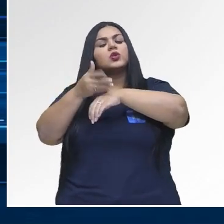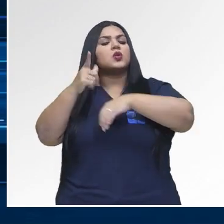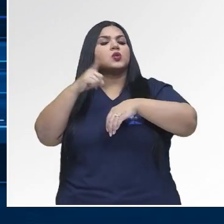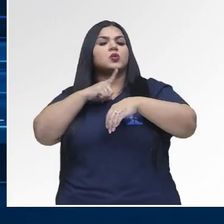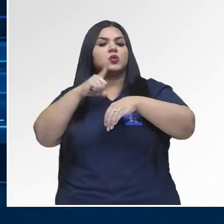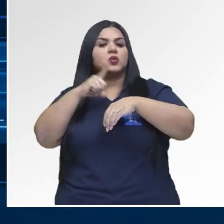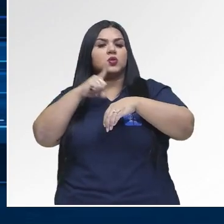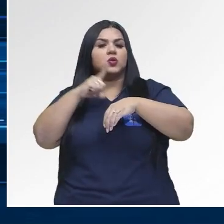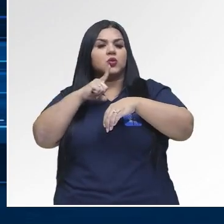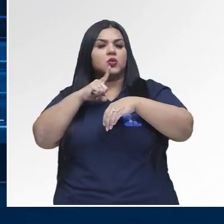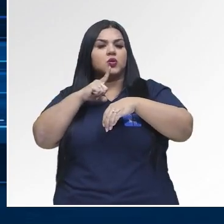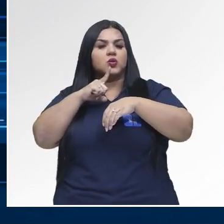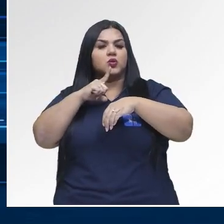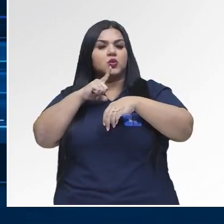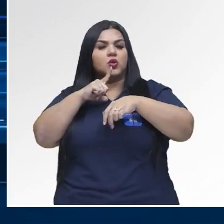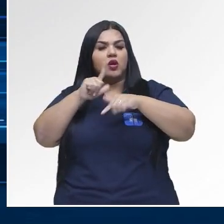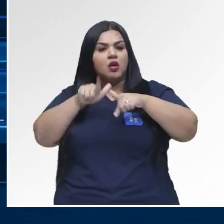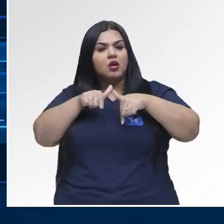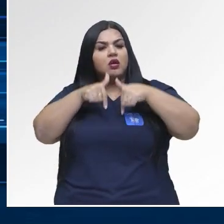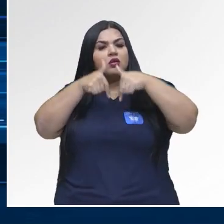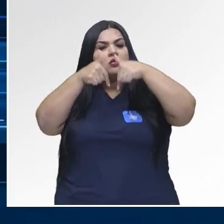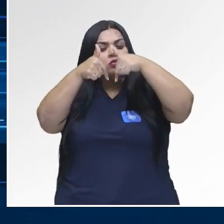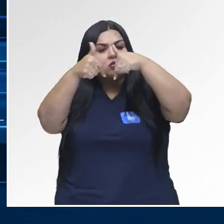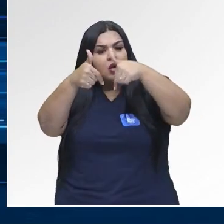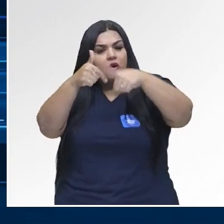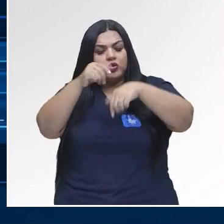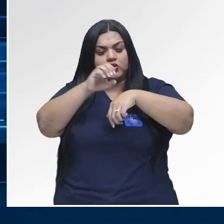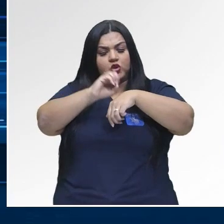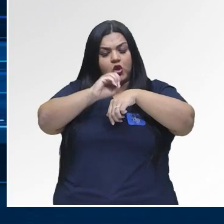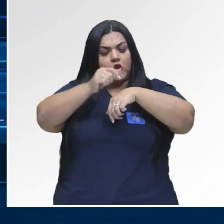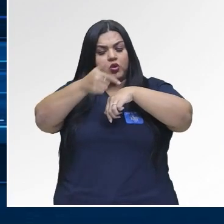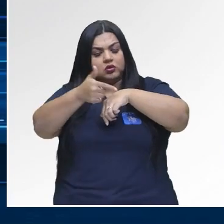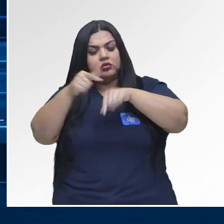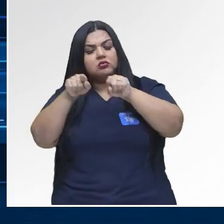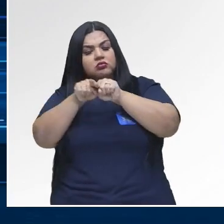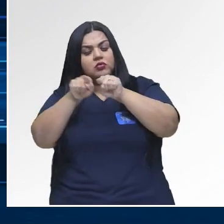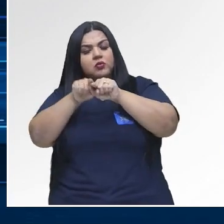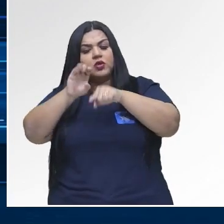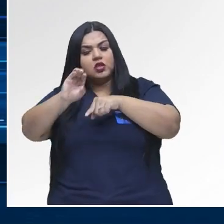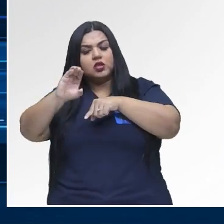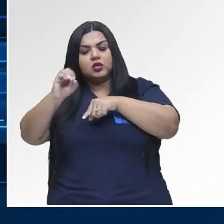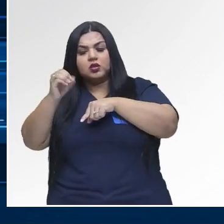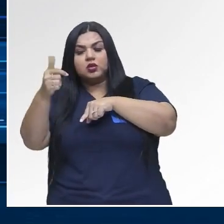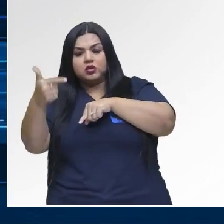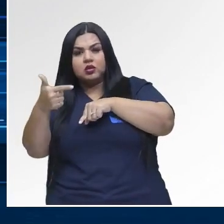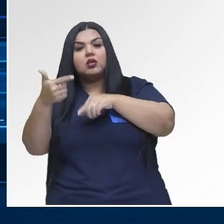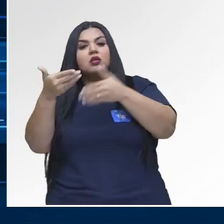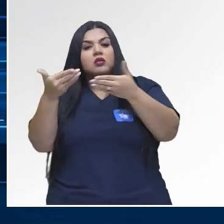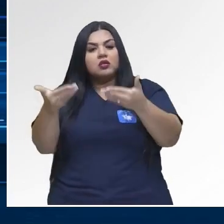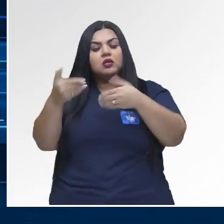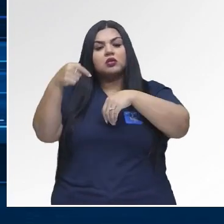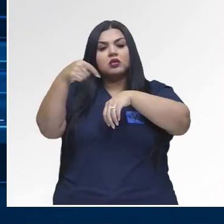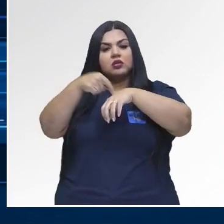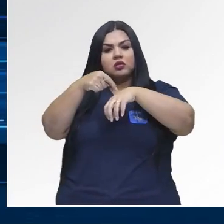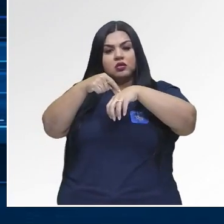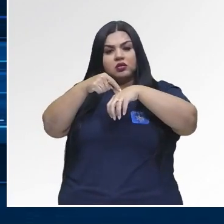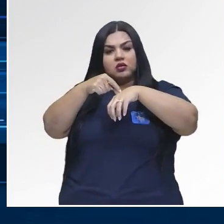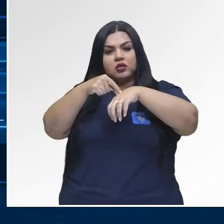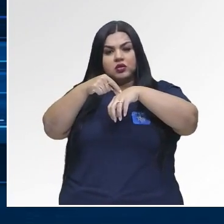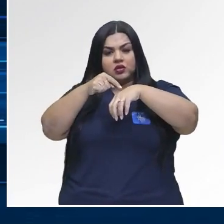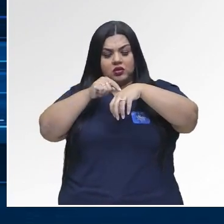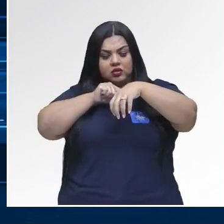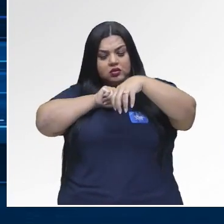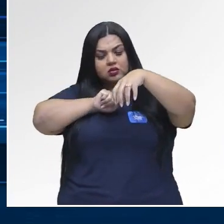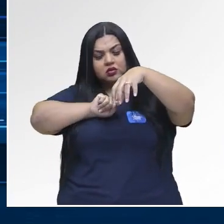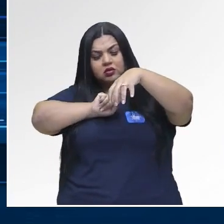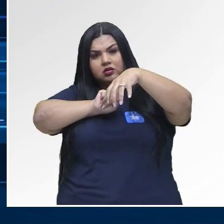carregando o oxigênio e o gás carbônico. Então quando essas hemácias passam aqui dentro dos capilares